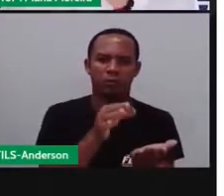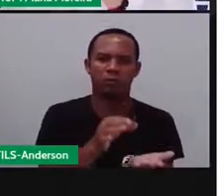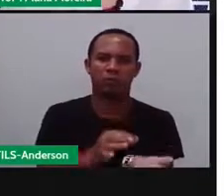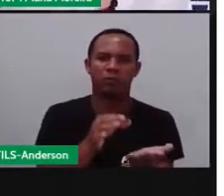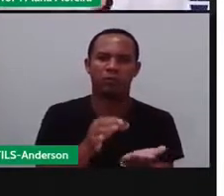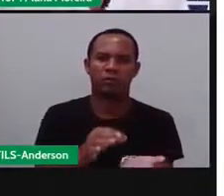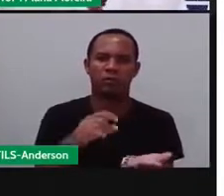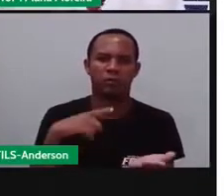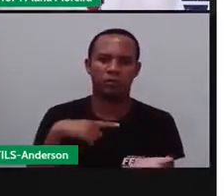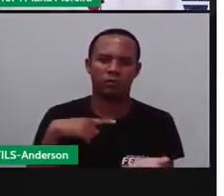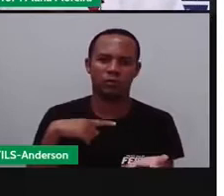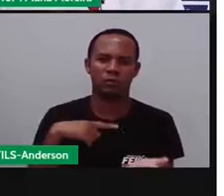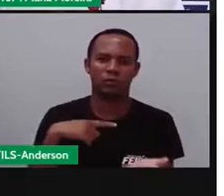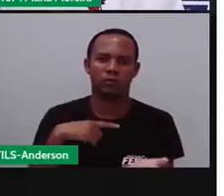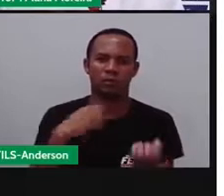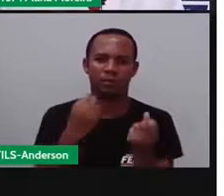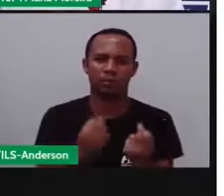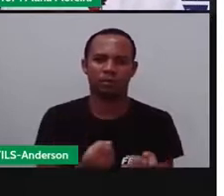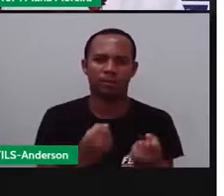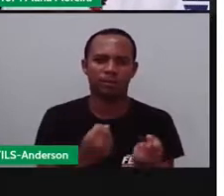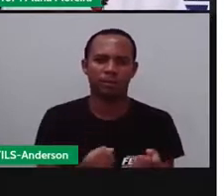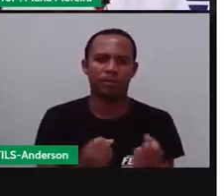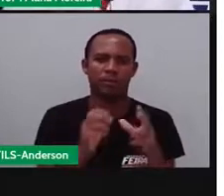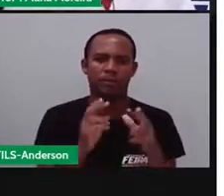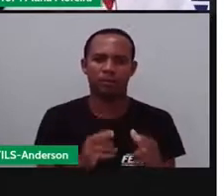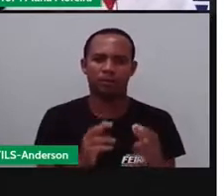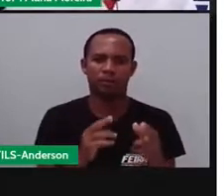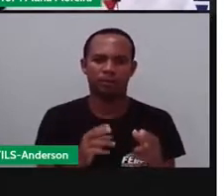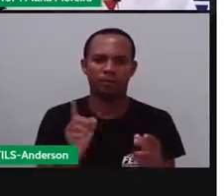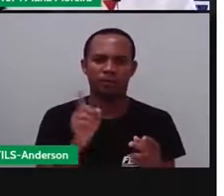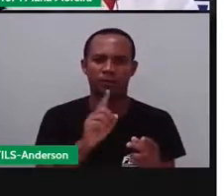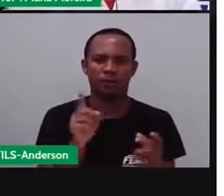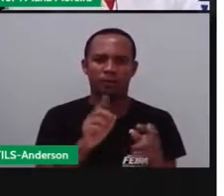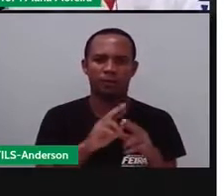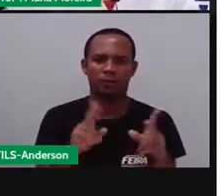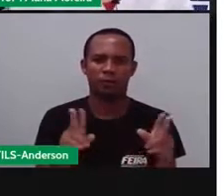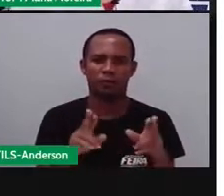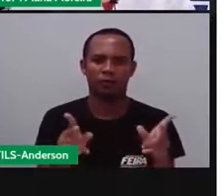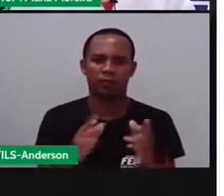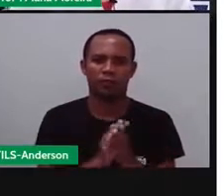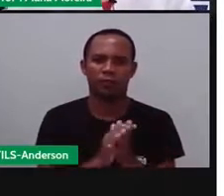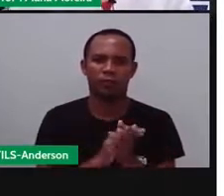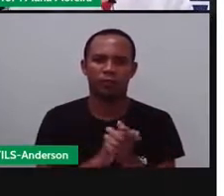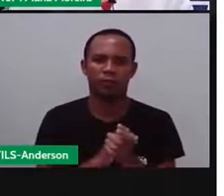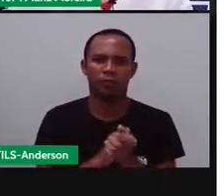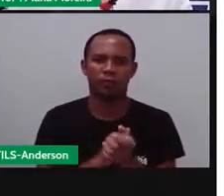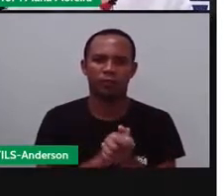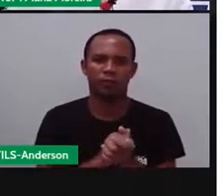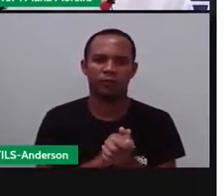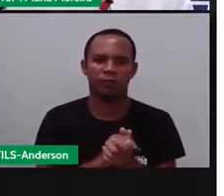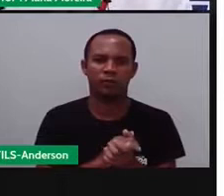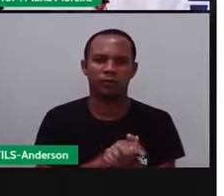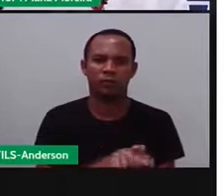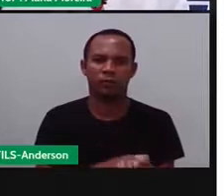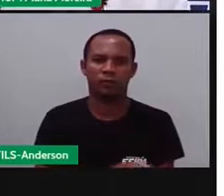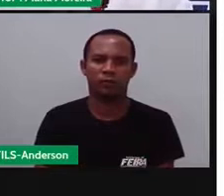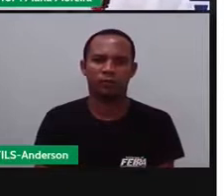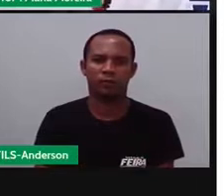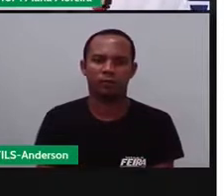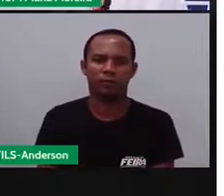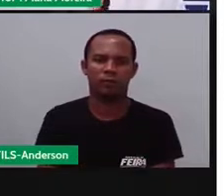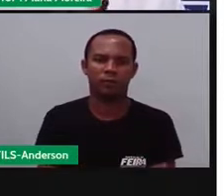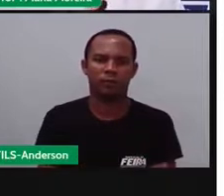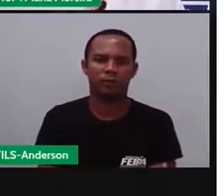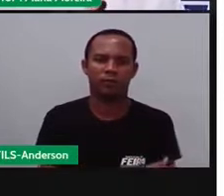ela vai ter o mesmo peso, tá? Ela vai ter, na verdade, o que é a mesma quantidade ali, mas o mesmo